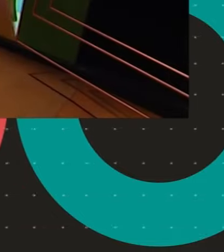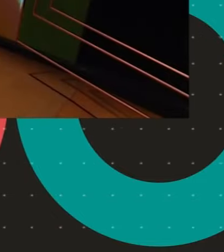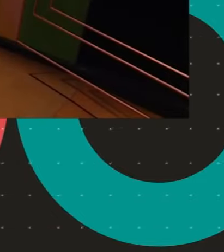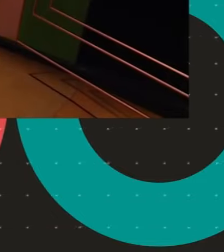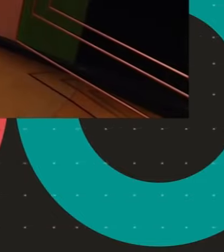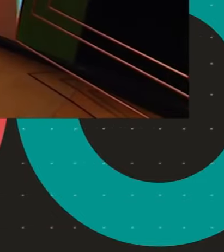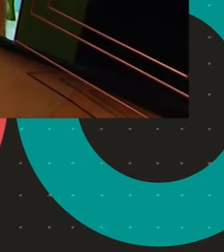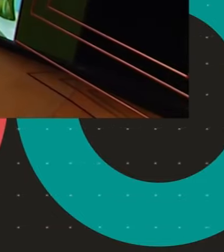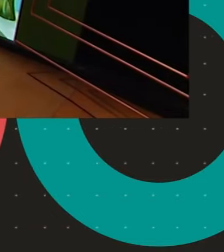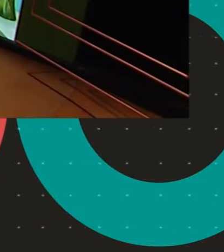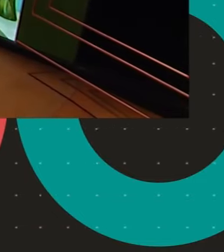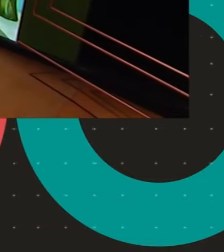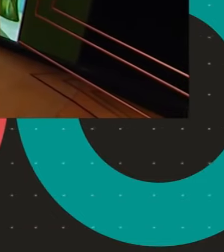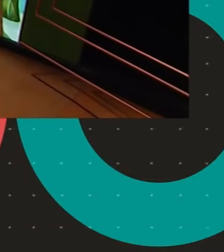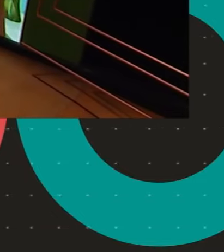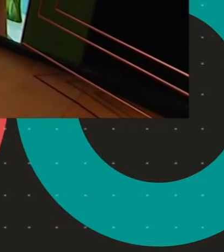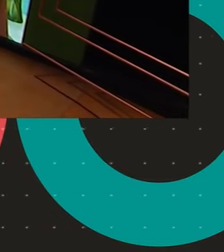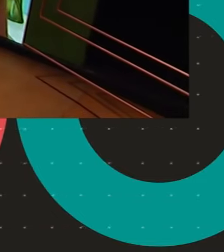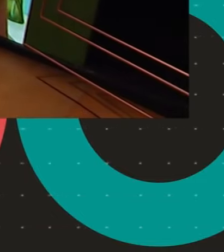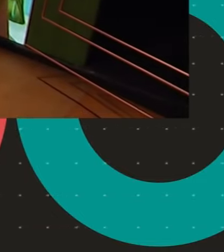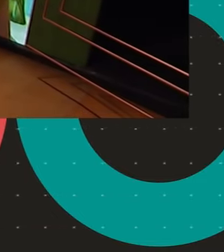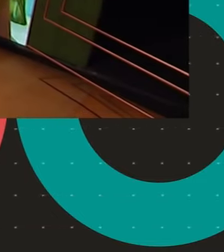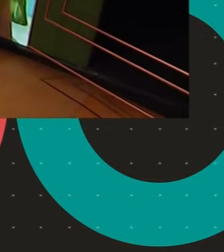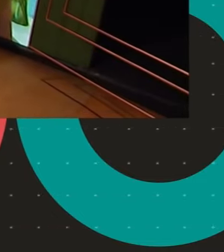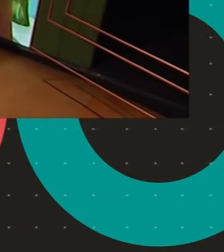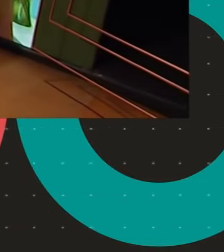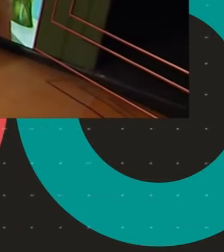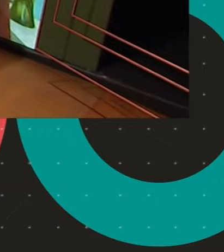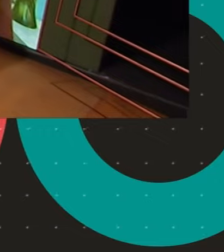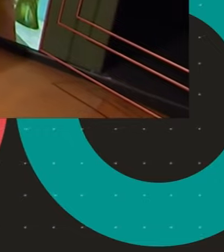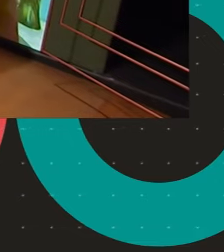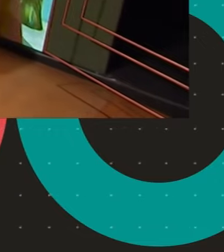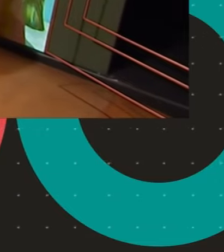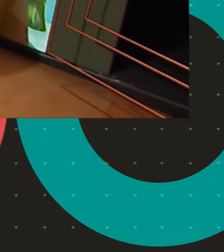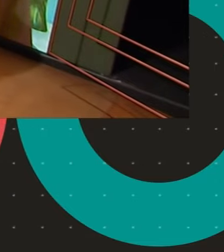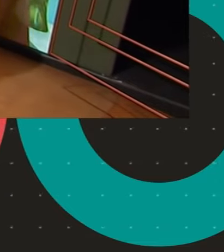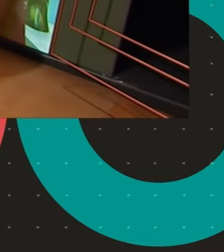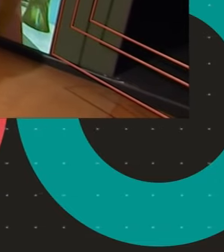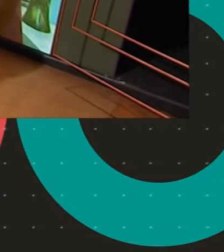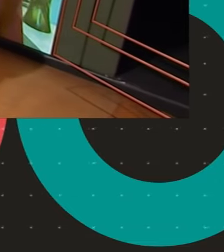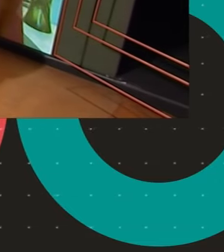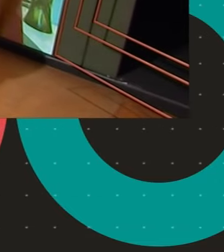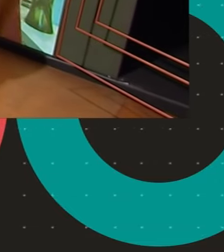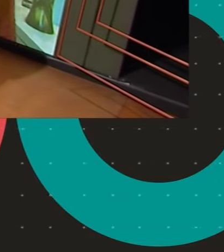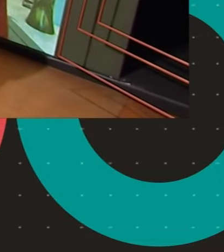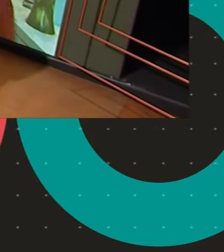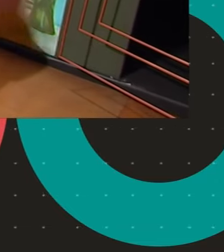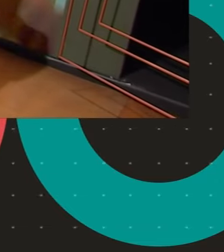Foi bom pra você? Foi bom para vocês.